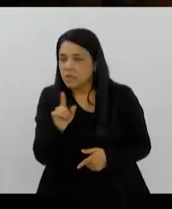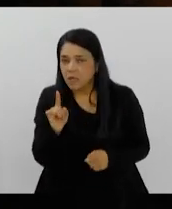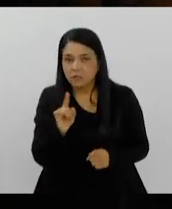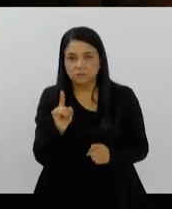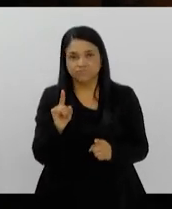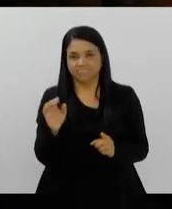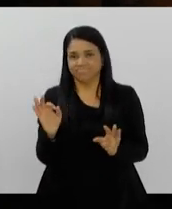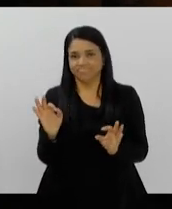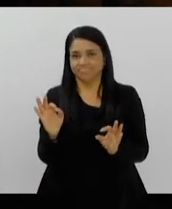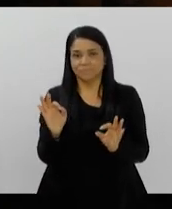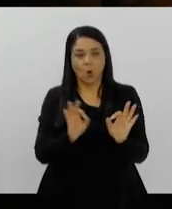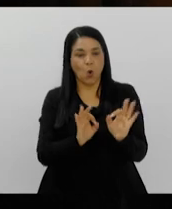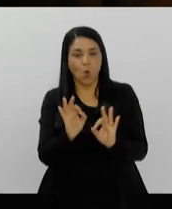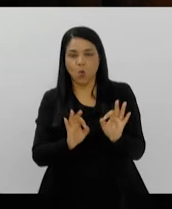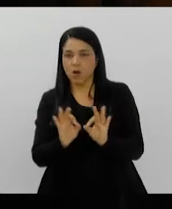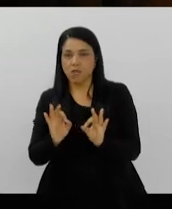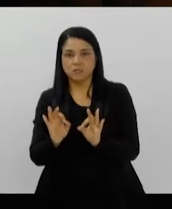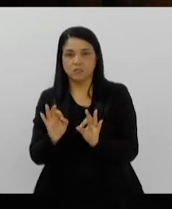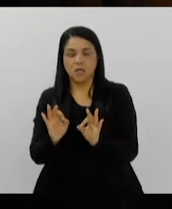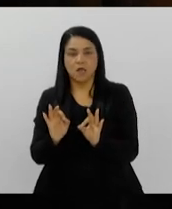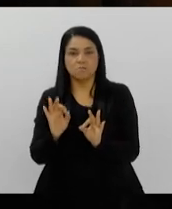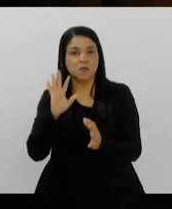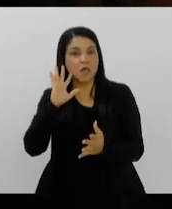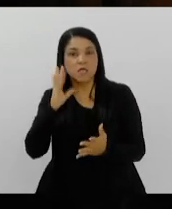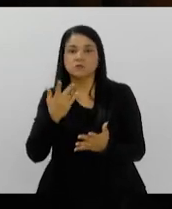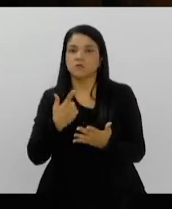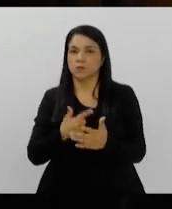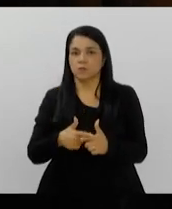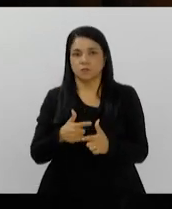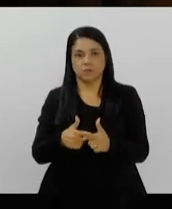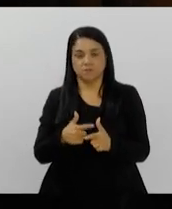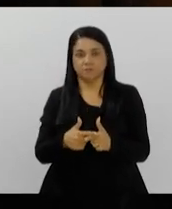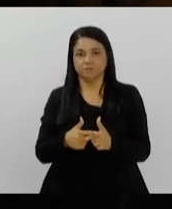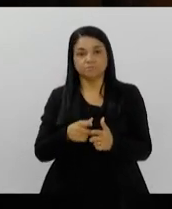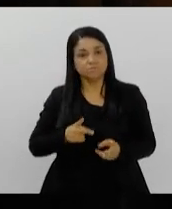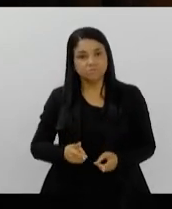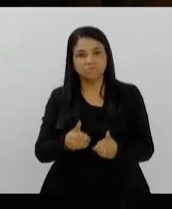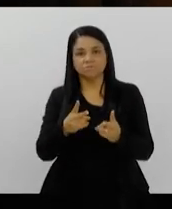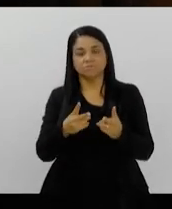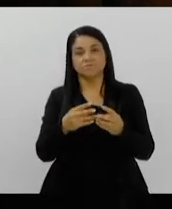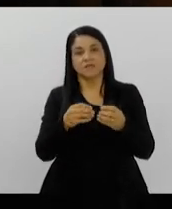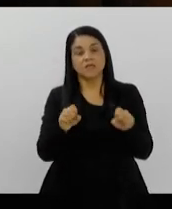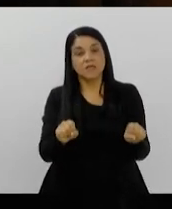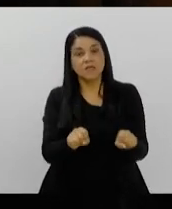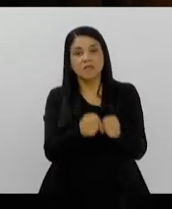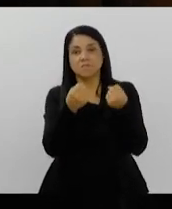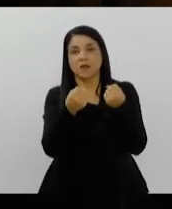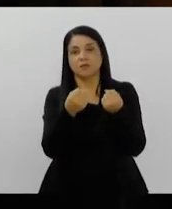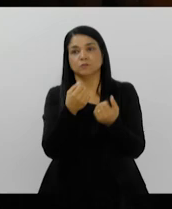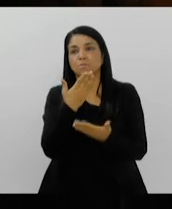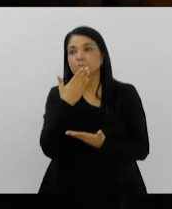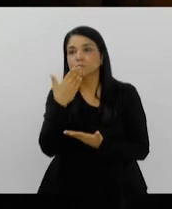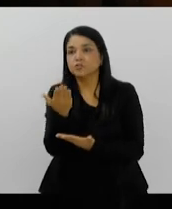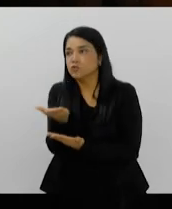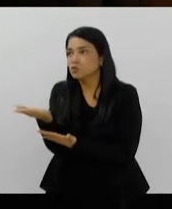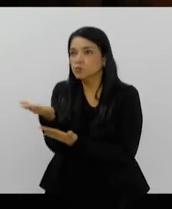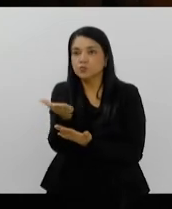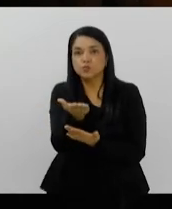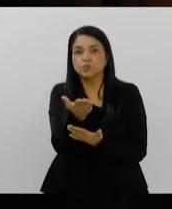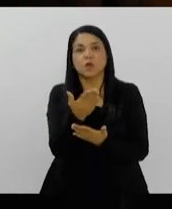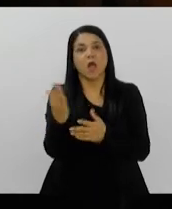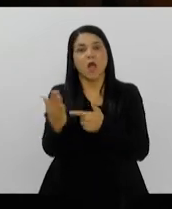alguma, se organizar para enfrentar essa questão, porque ele está sempre quebrado de pires na mão, porque não consegue